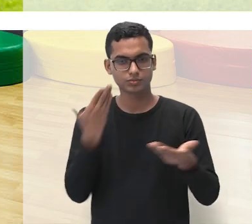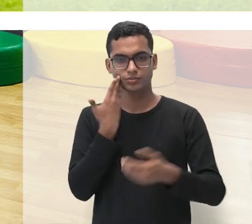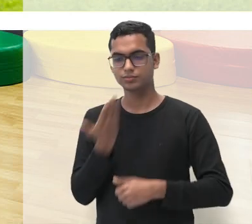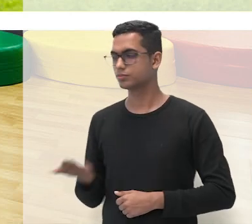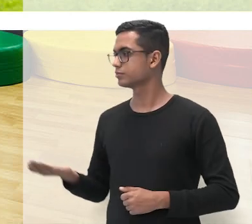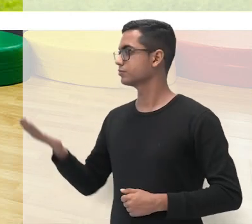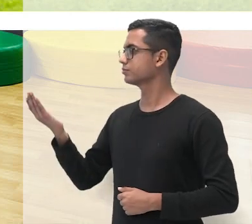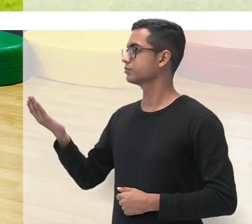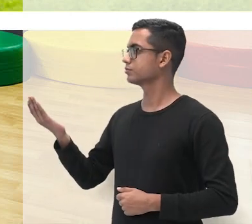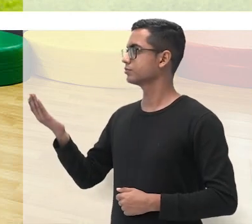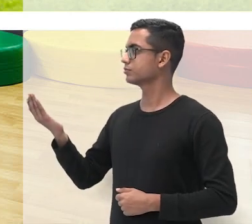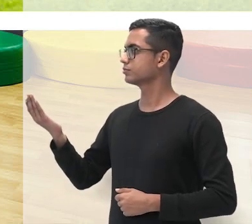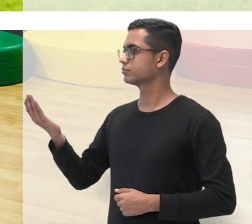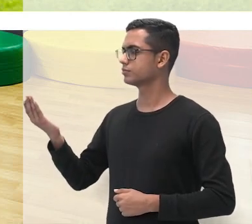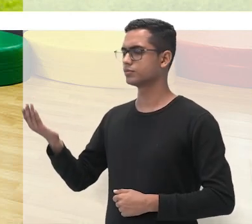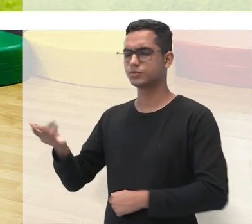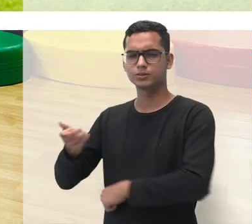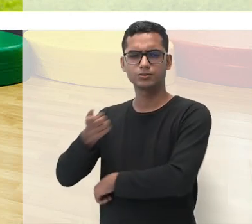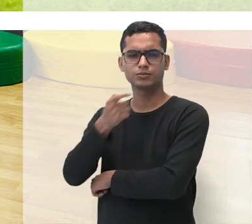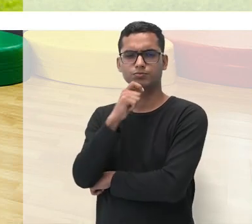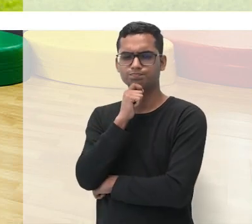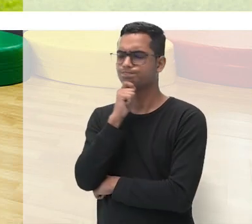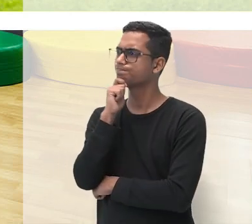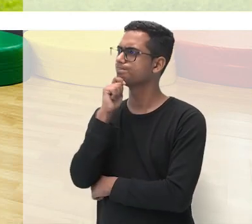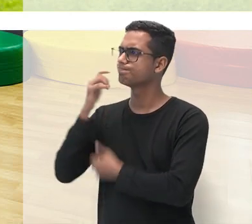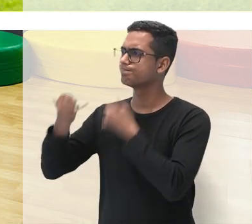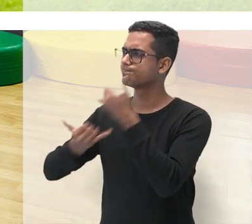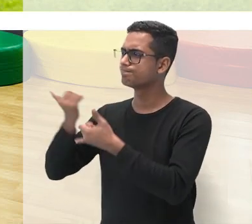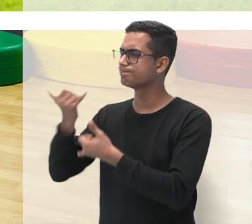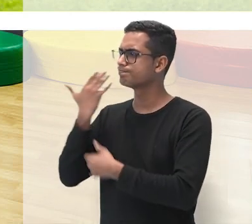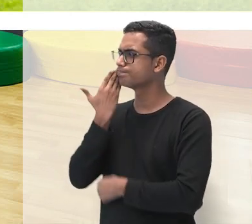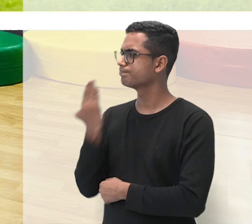imagem. Qual jogo será esse, hein?